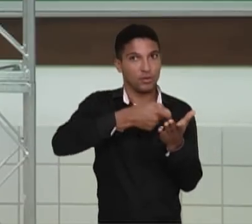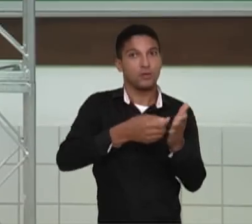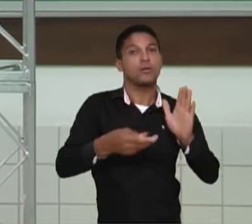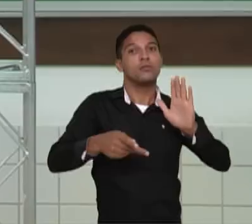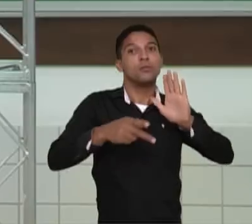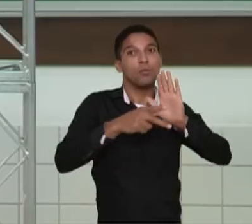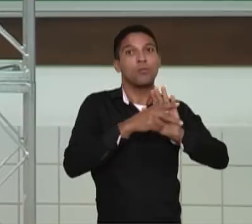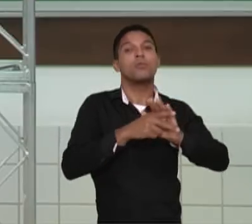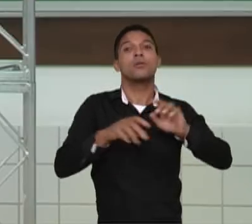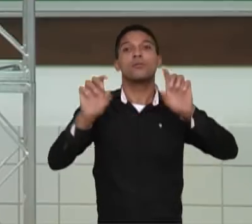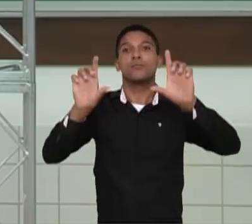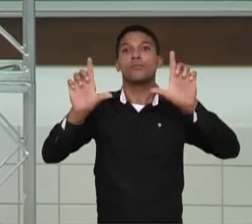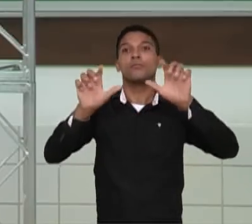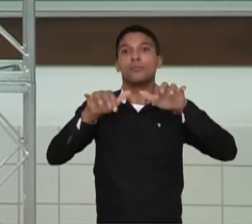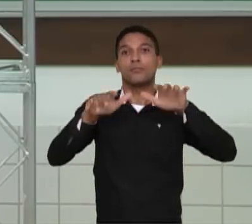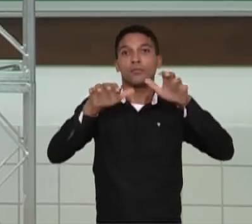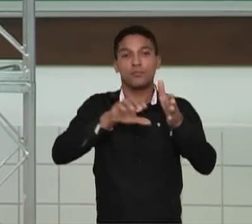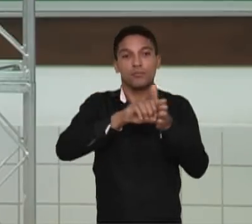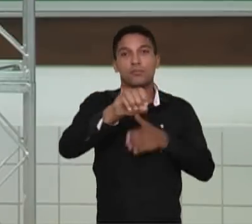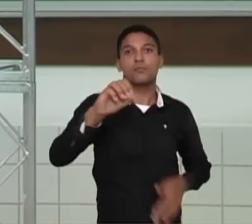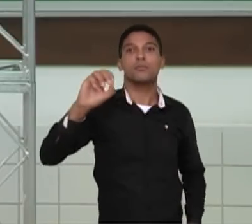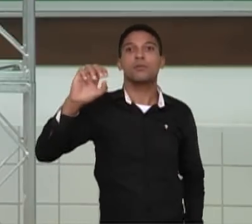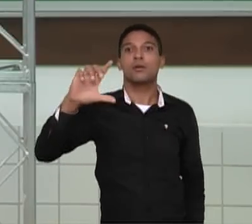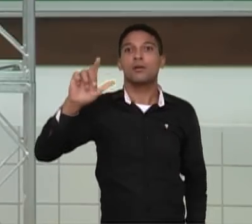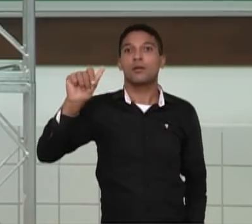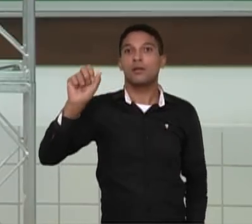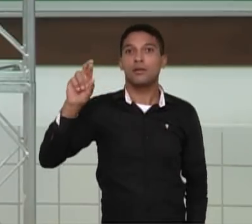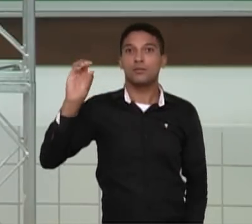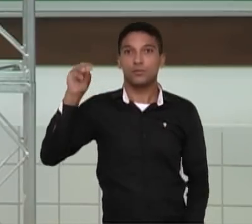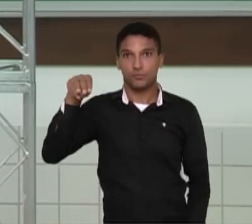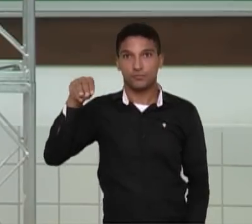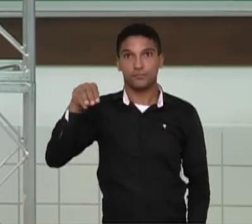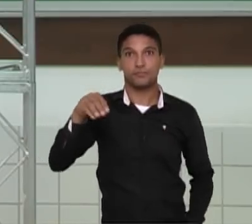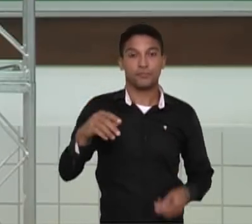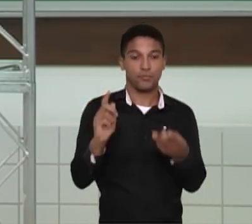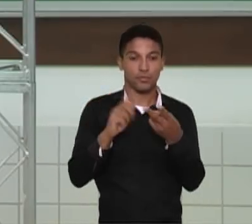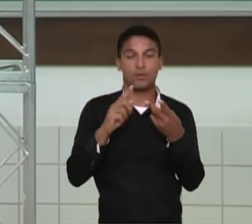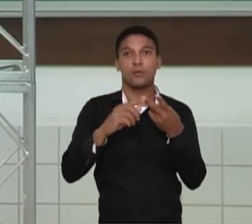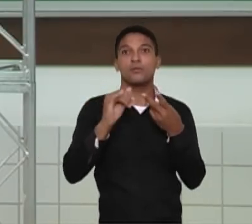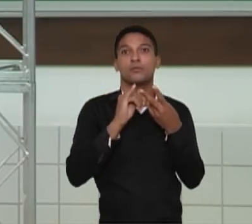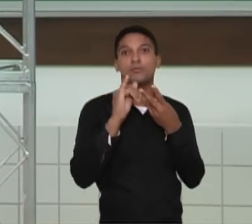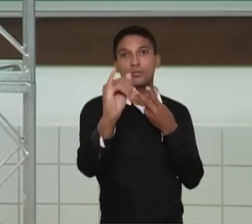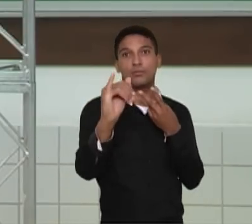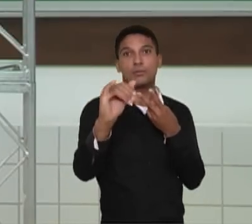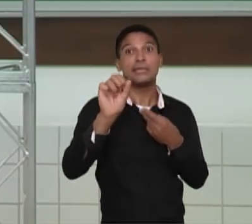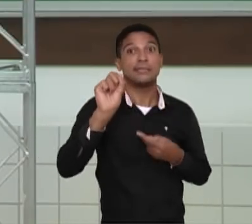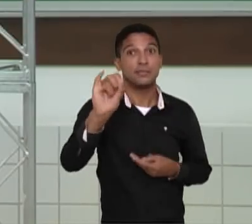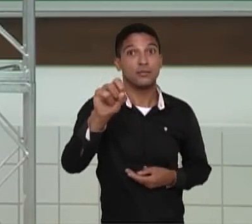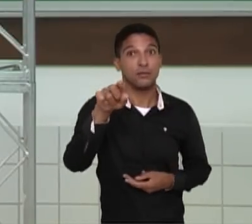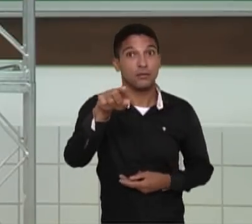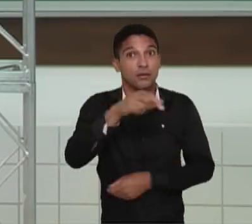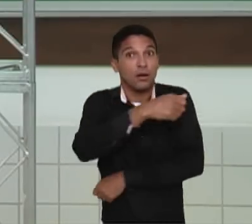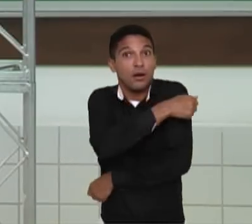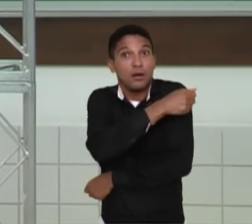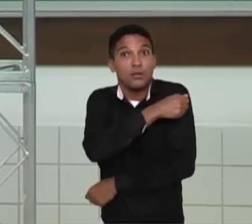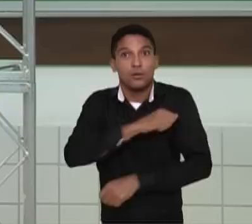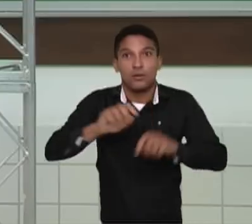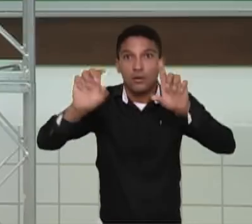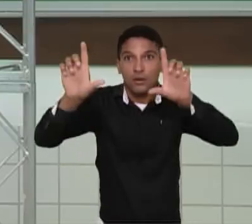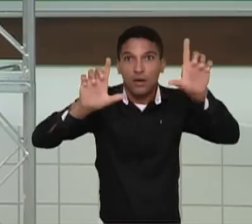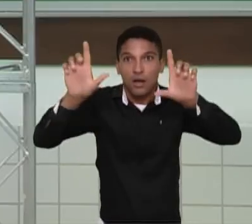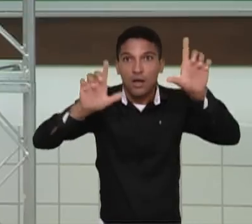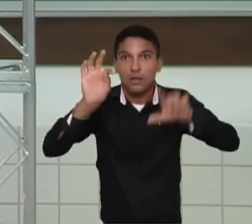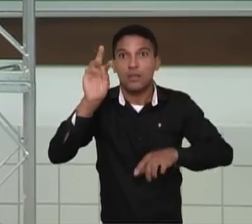você garante sua presença. Segundo recado, se você nos acompanha apenas pela TV, lembre-se de agendar um horário na